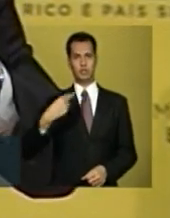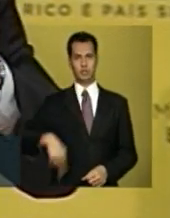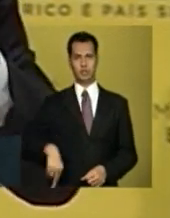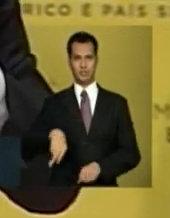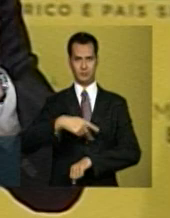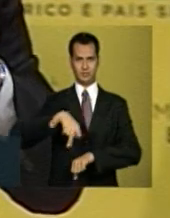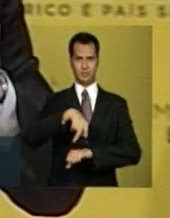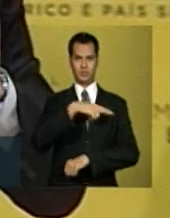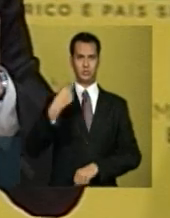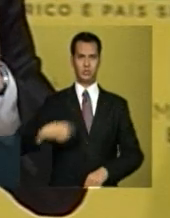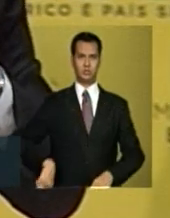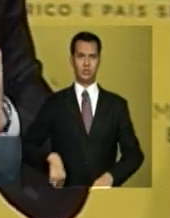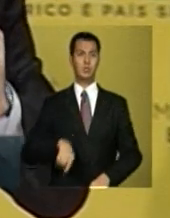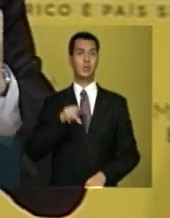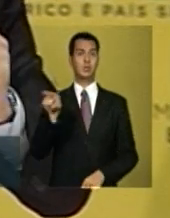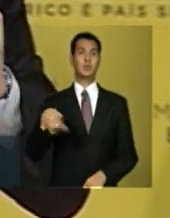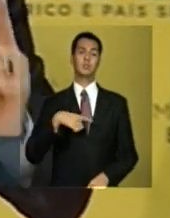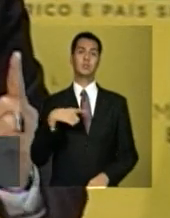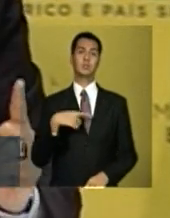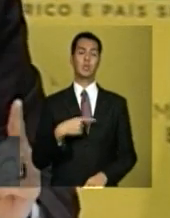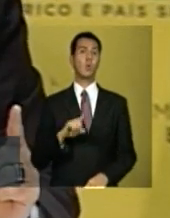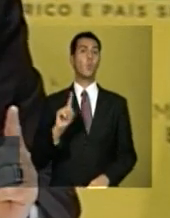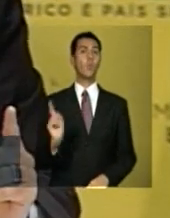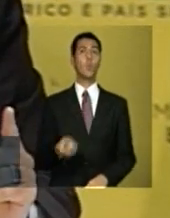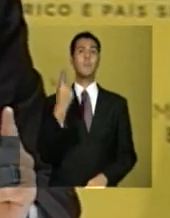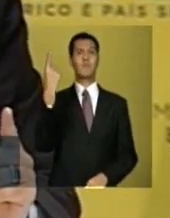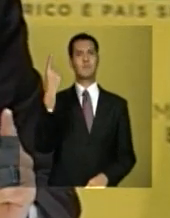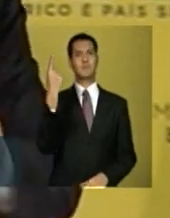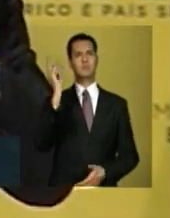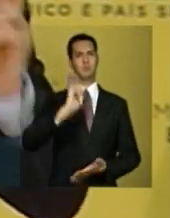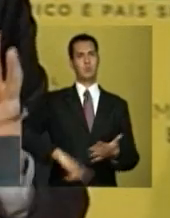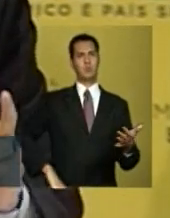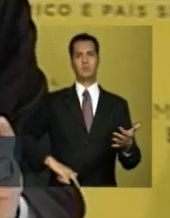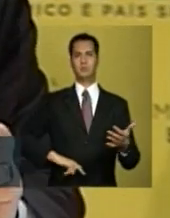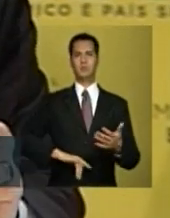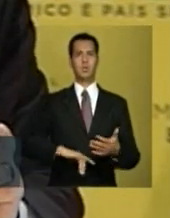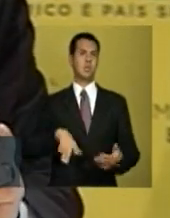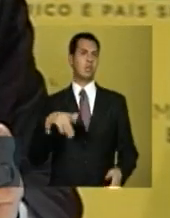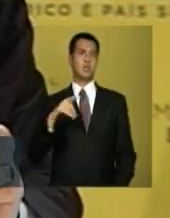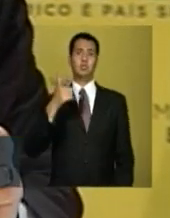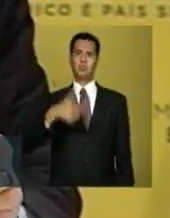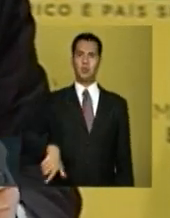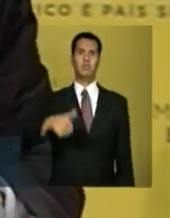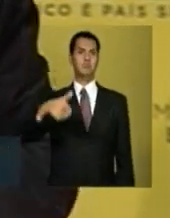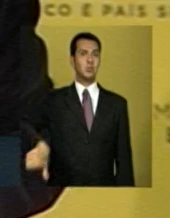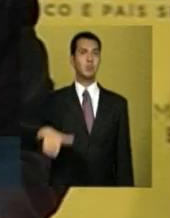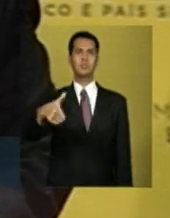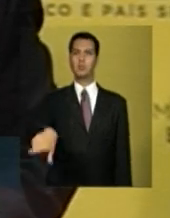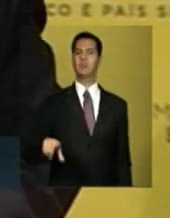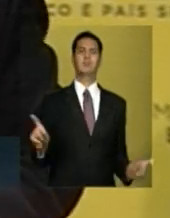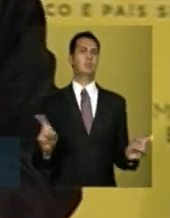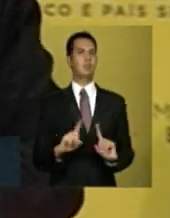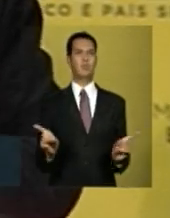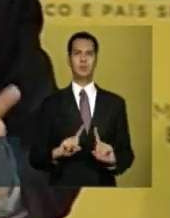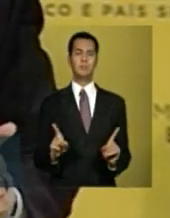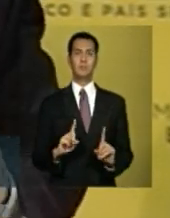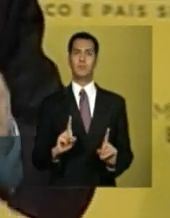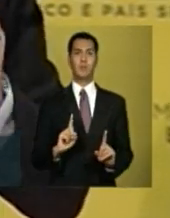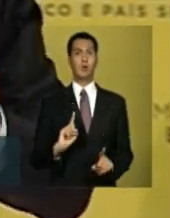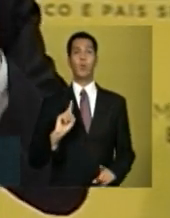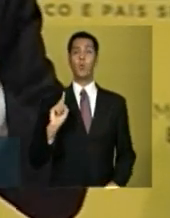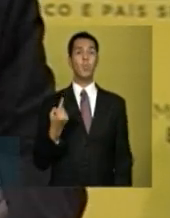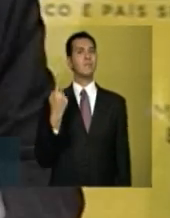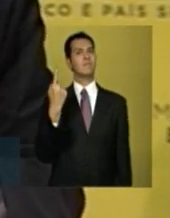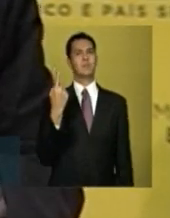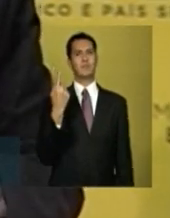é uma vez só na vida o aluno pode fazer o exame não tem uma segunda oportunidade não é que não tem no mesmo ano não tem na vida é